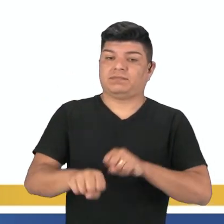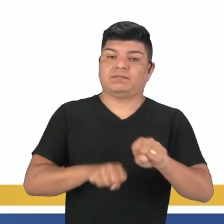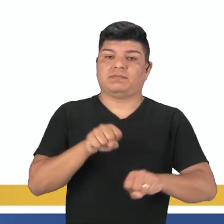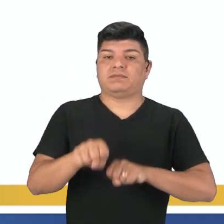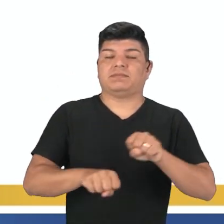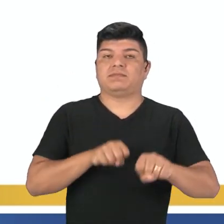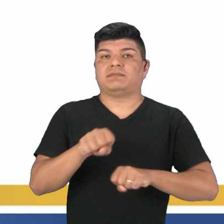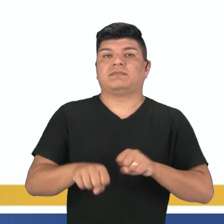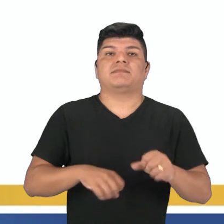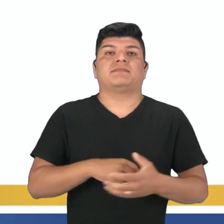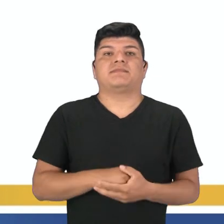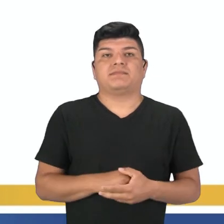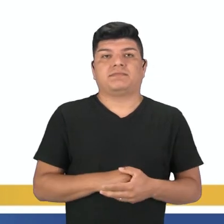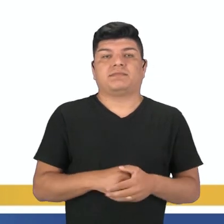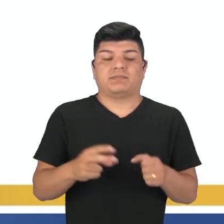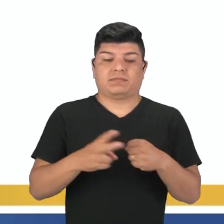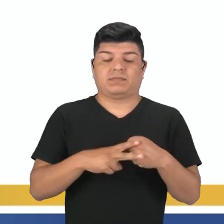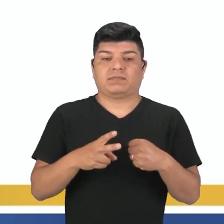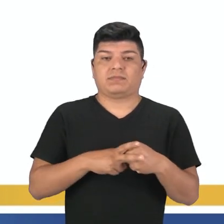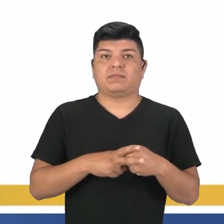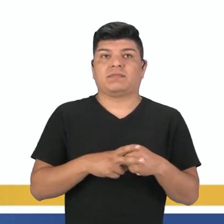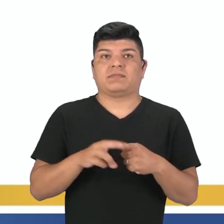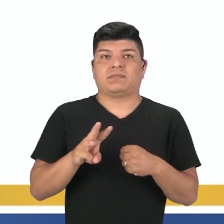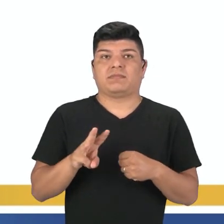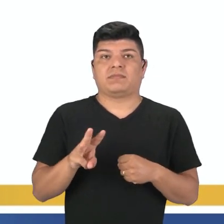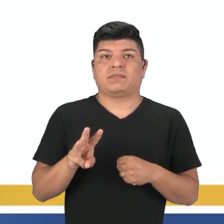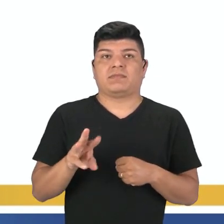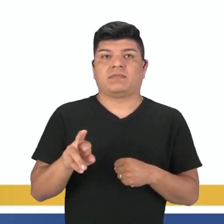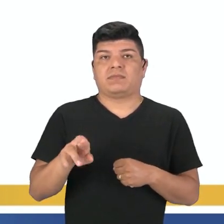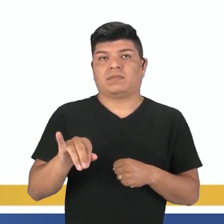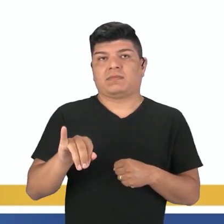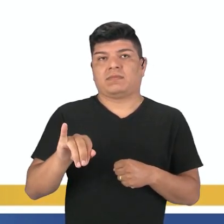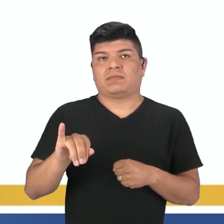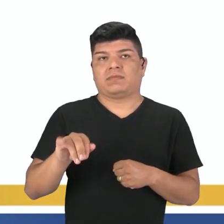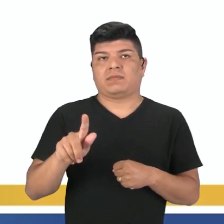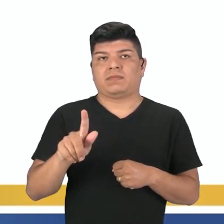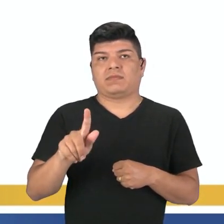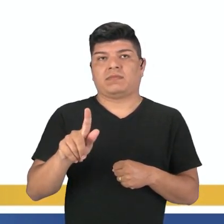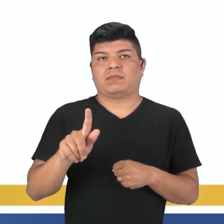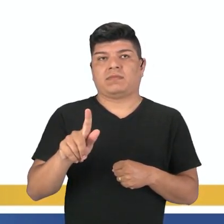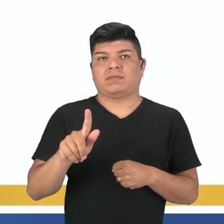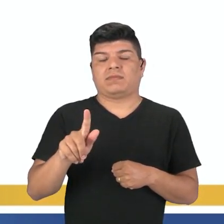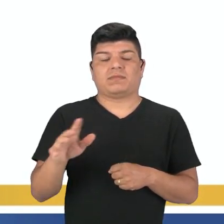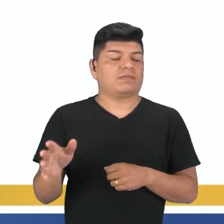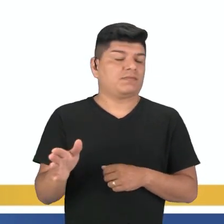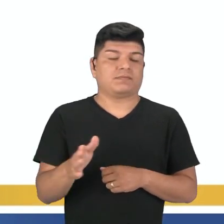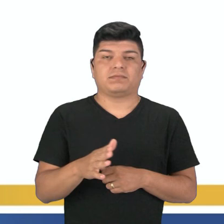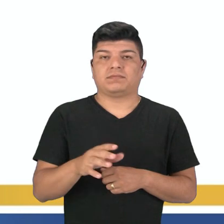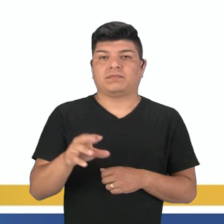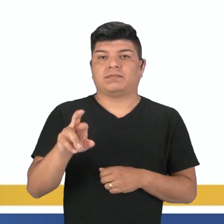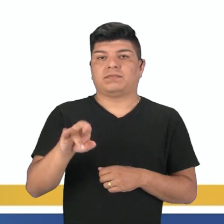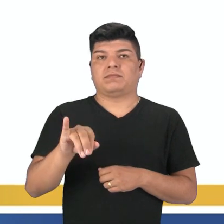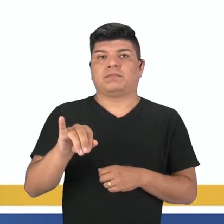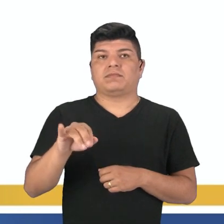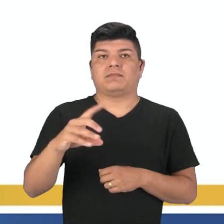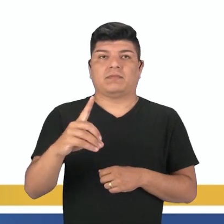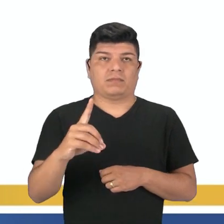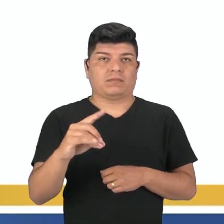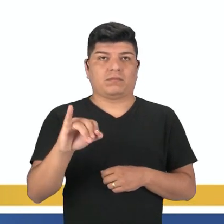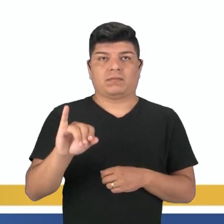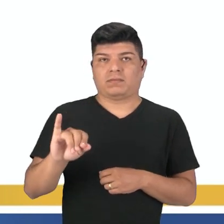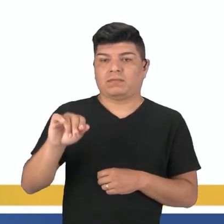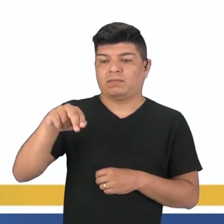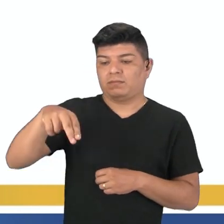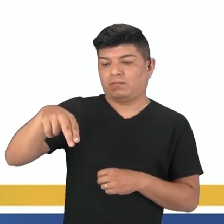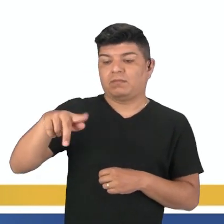de bicicleta. Esse verbo ride, pessoal, é um verbo que termina em E. Então, quando a gente precisa colocar o ING num verbo que termina em